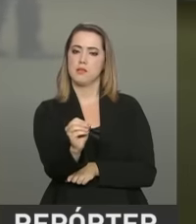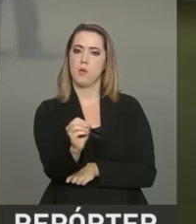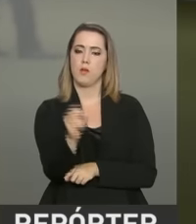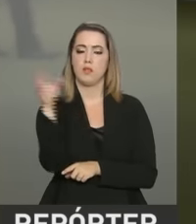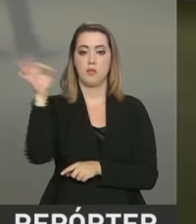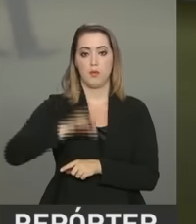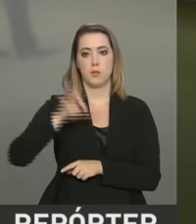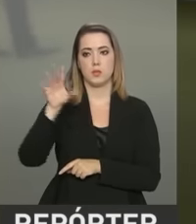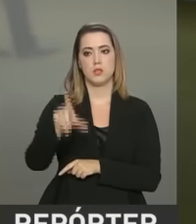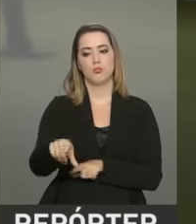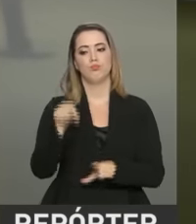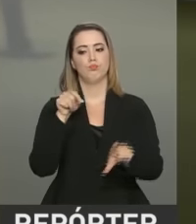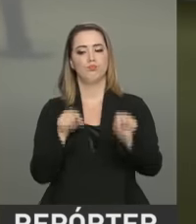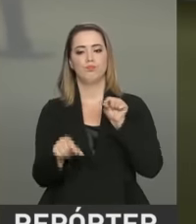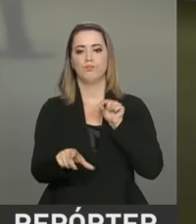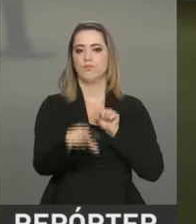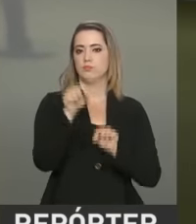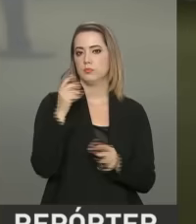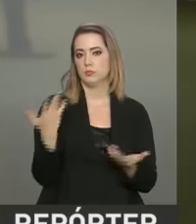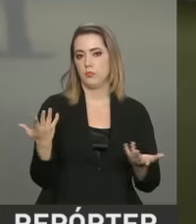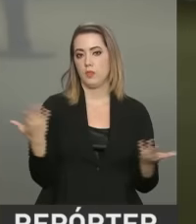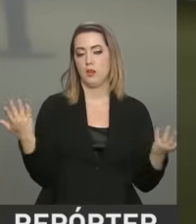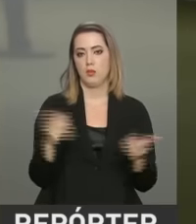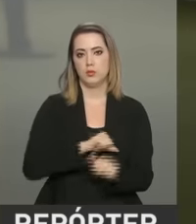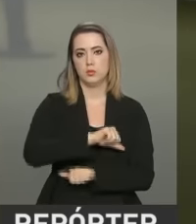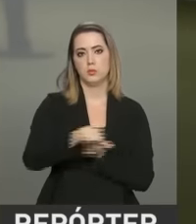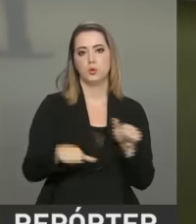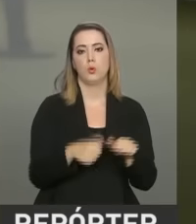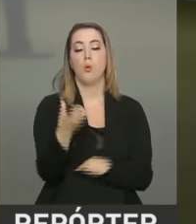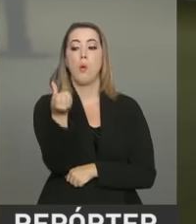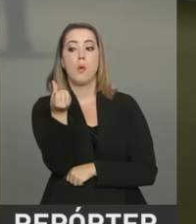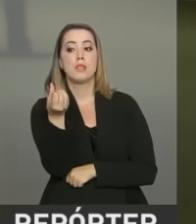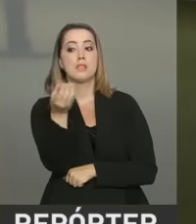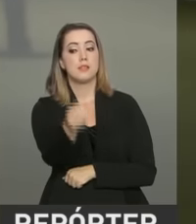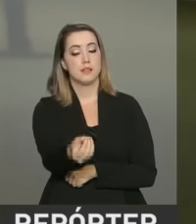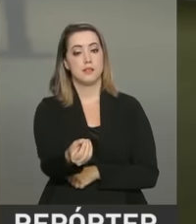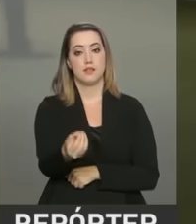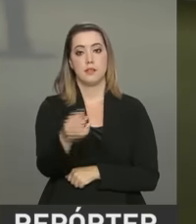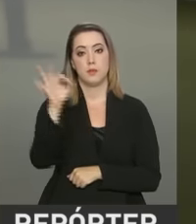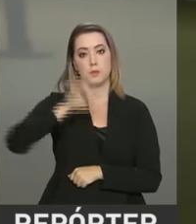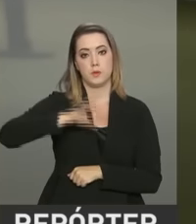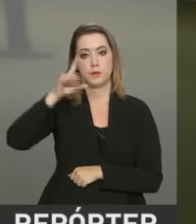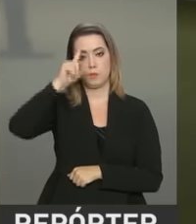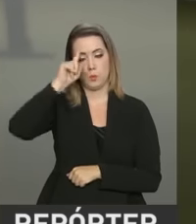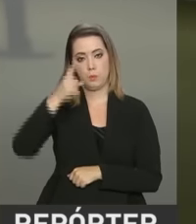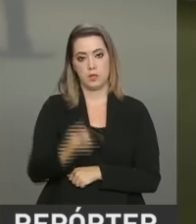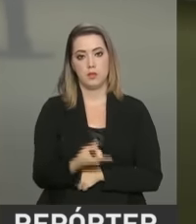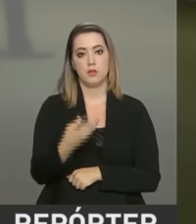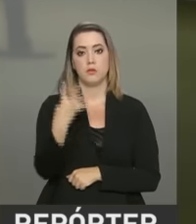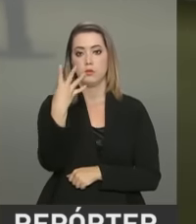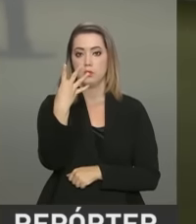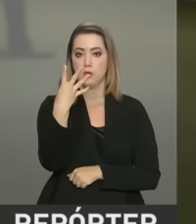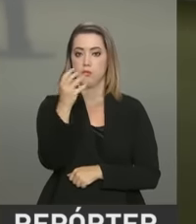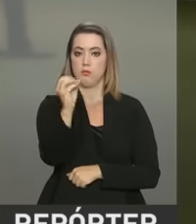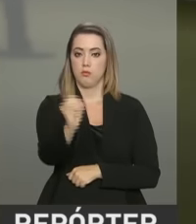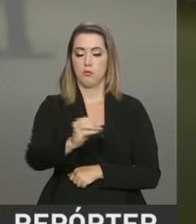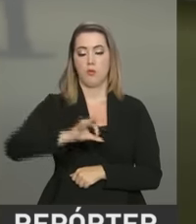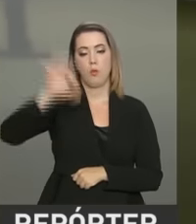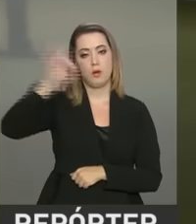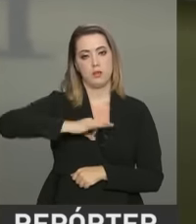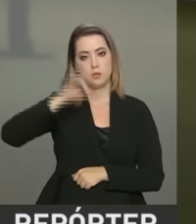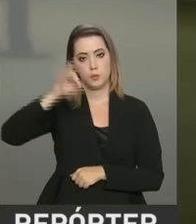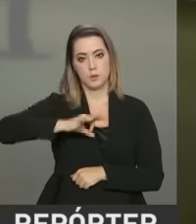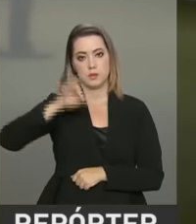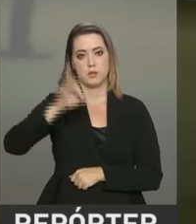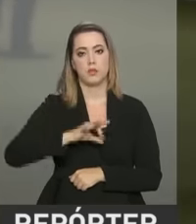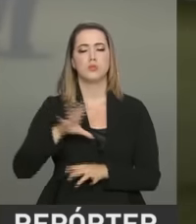dos estudantes. Na comissão especial ficou 60% de matérias obrigatórias e 40% de